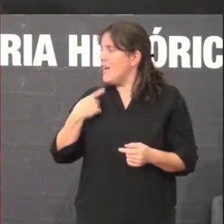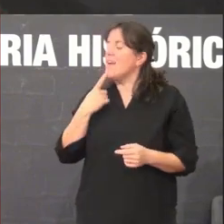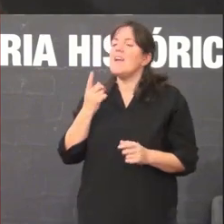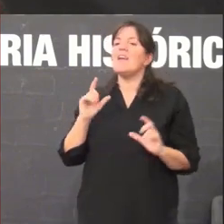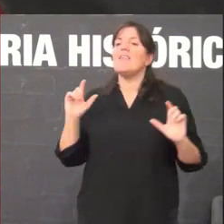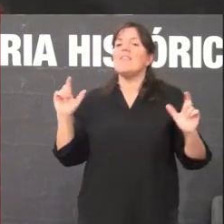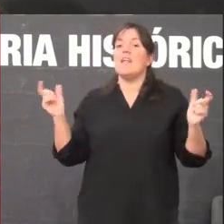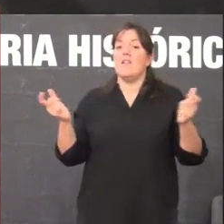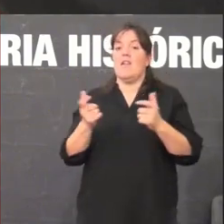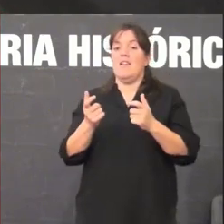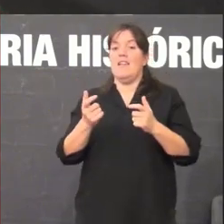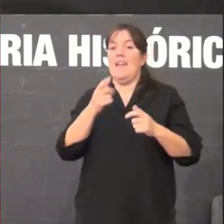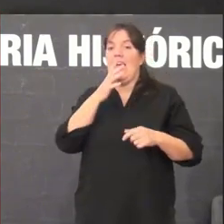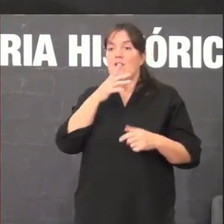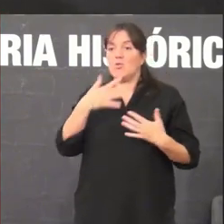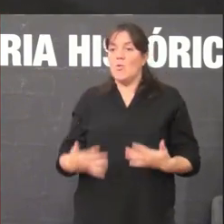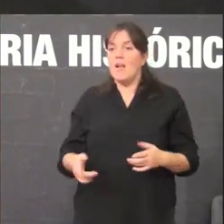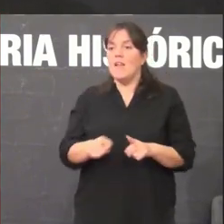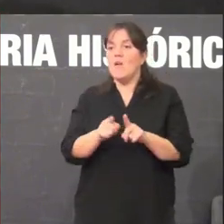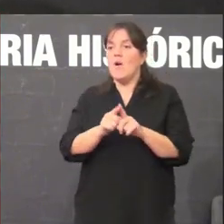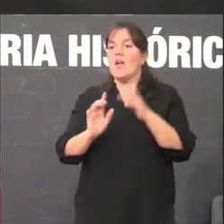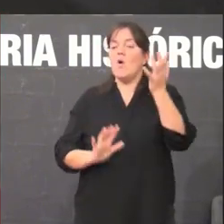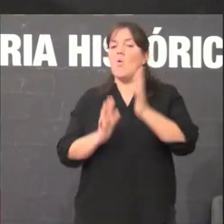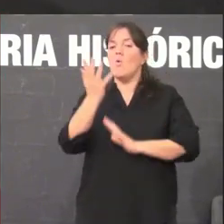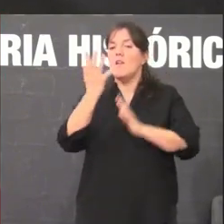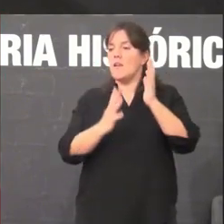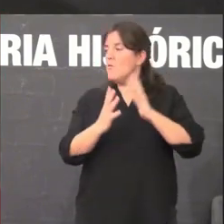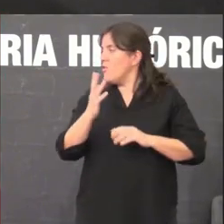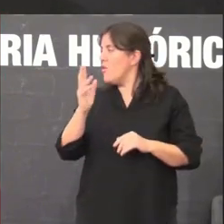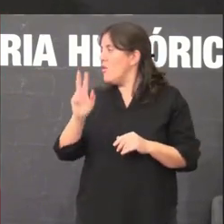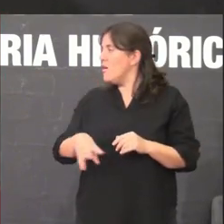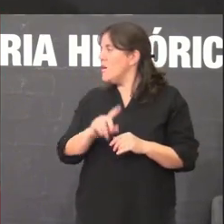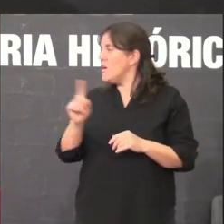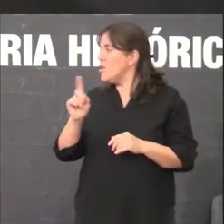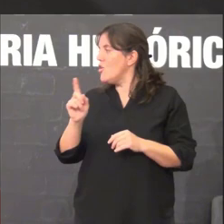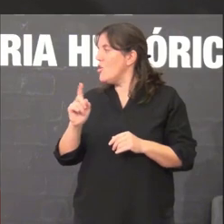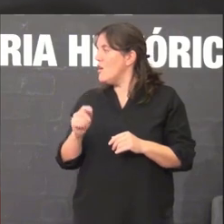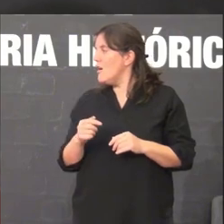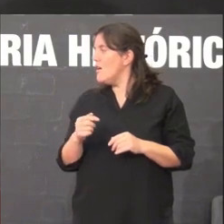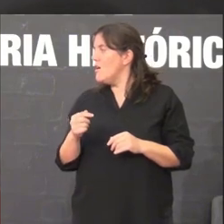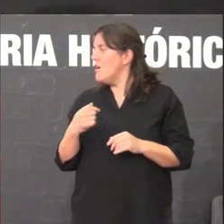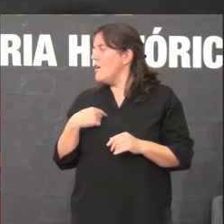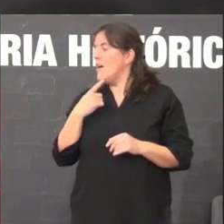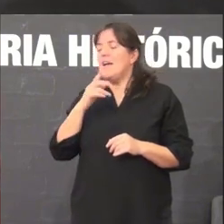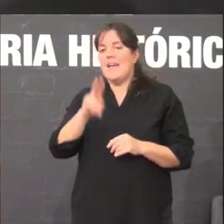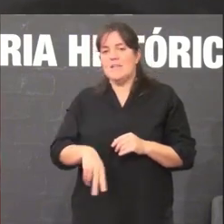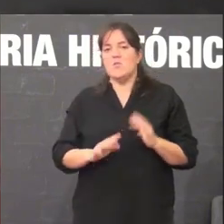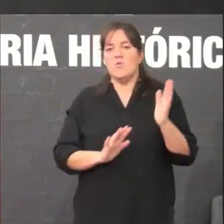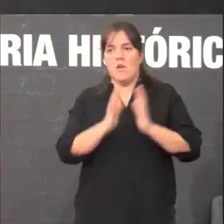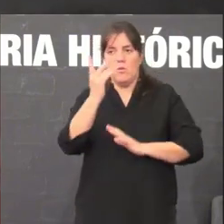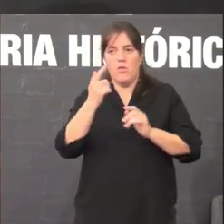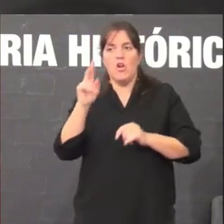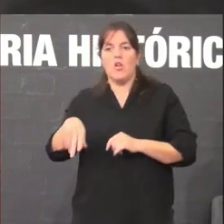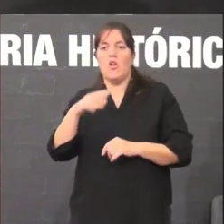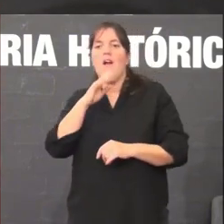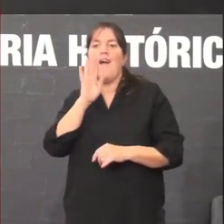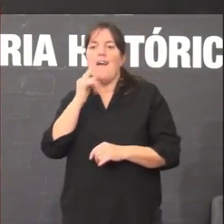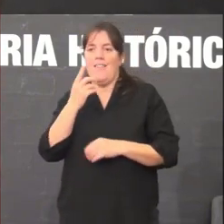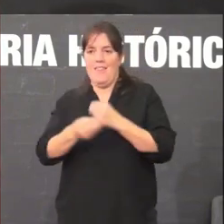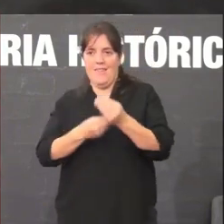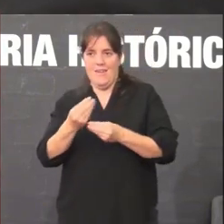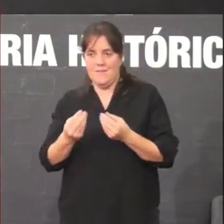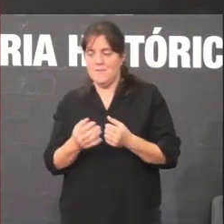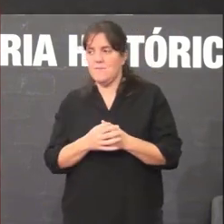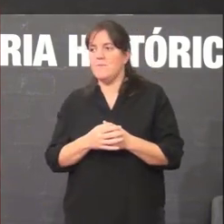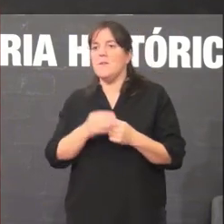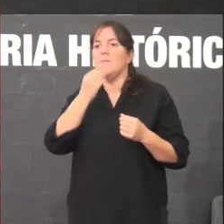temos hoje foi uma revolução e não qualquer evolução e continuidade com o Estado Novo. Para a